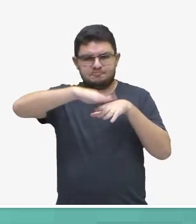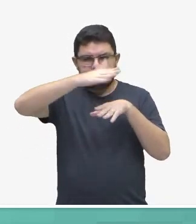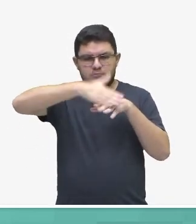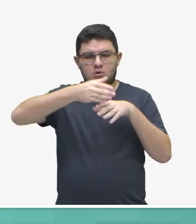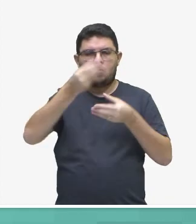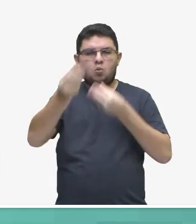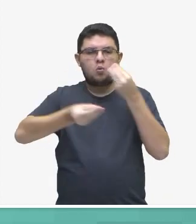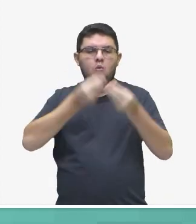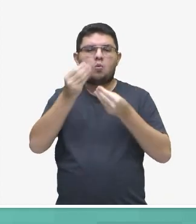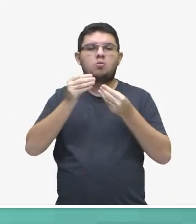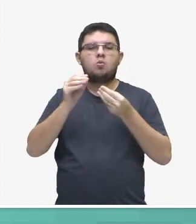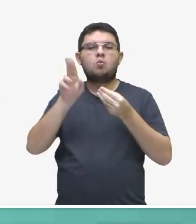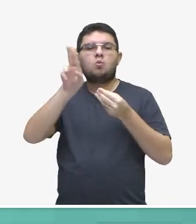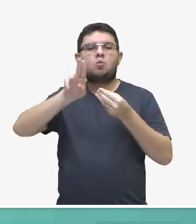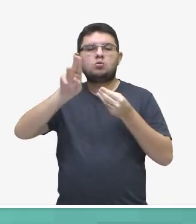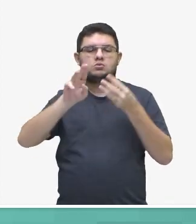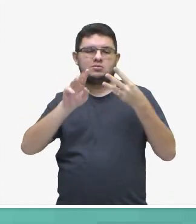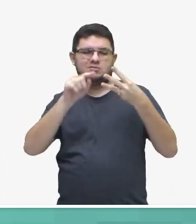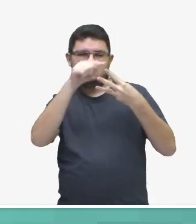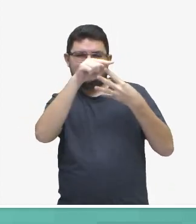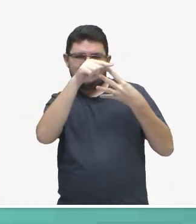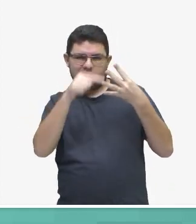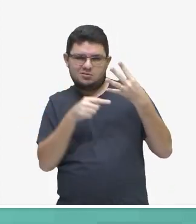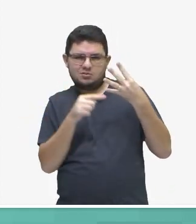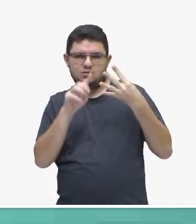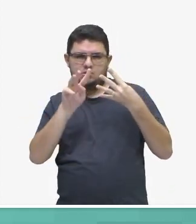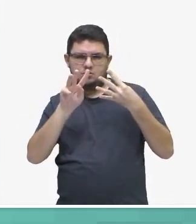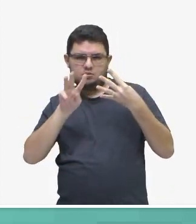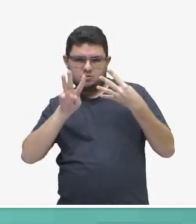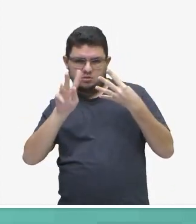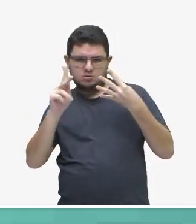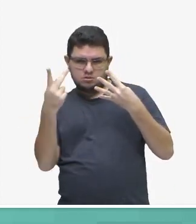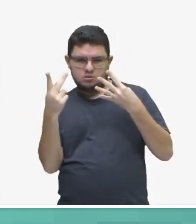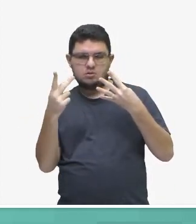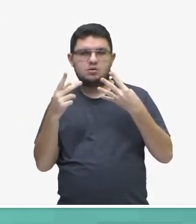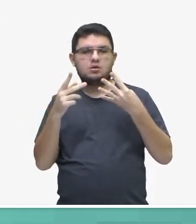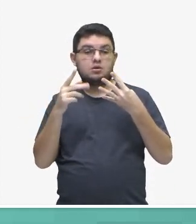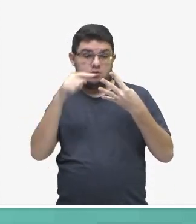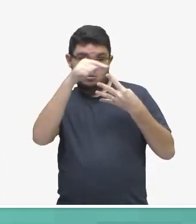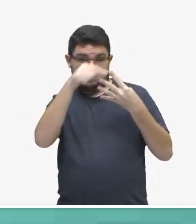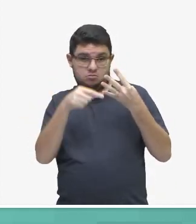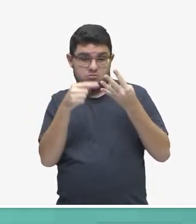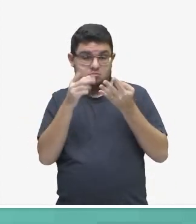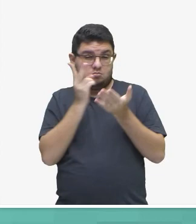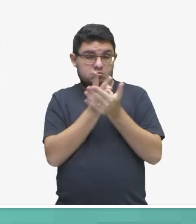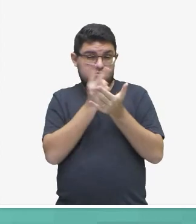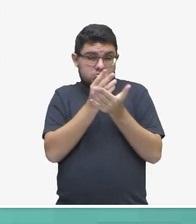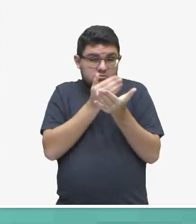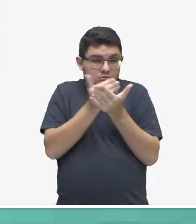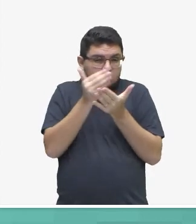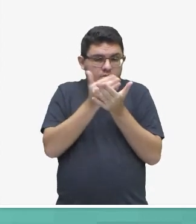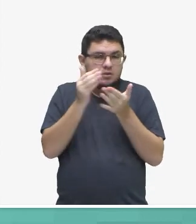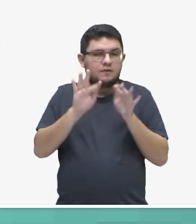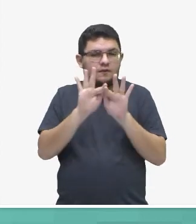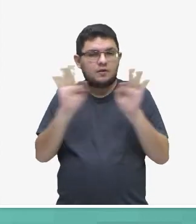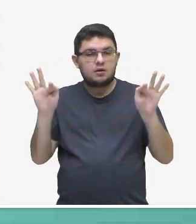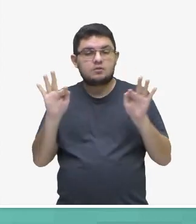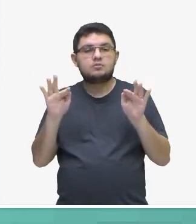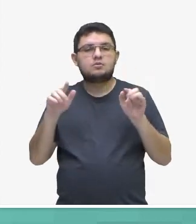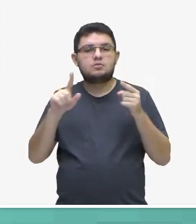as WH words, e em todas elas vocês observaram que a frase foi iniciada com as WH words, seguindo